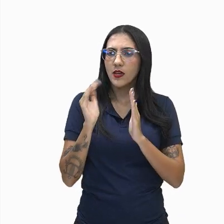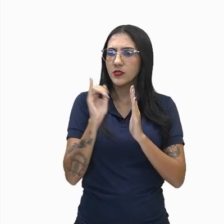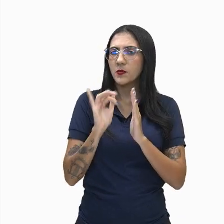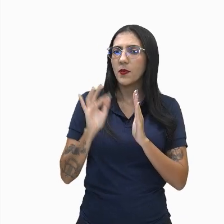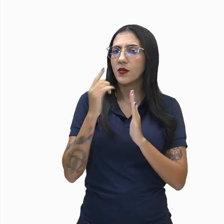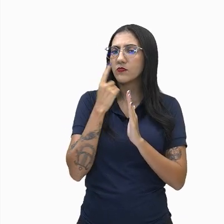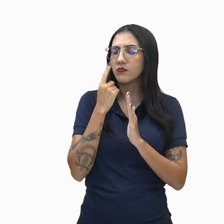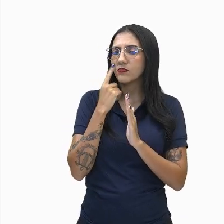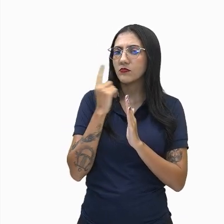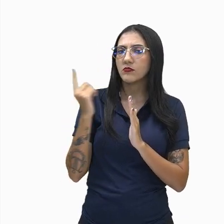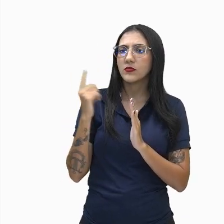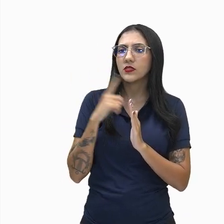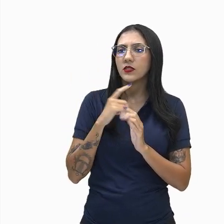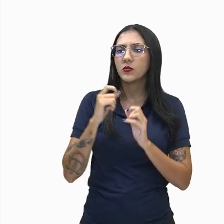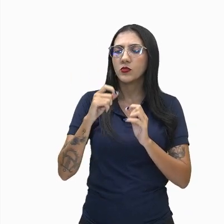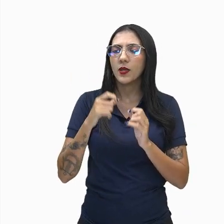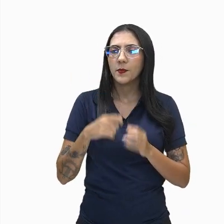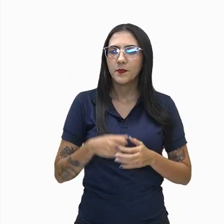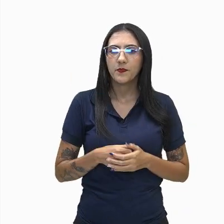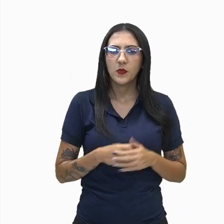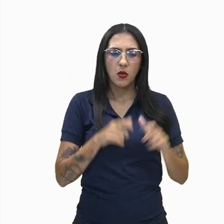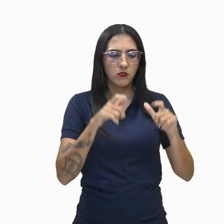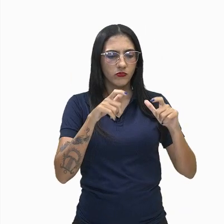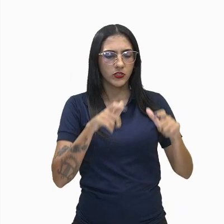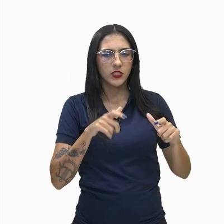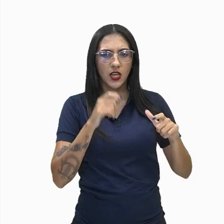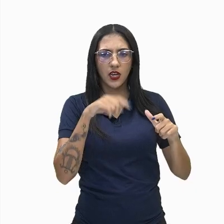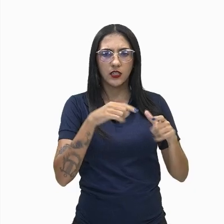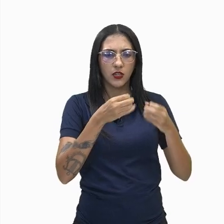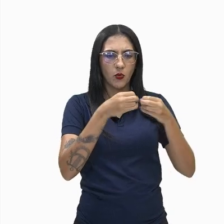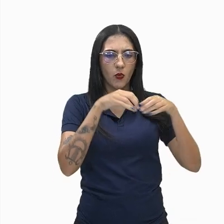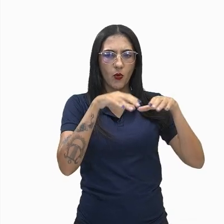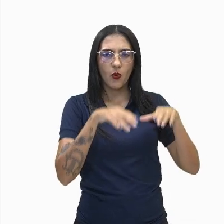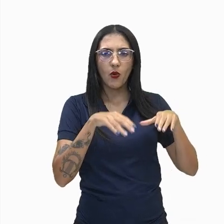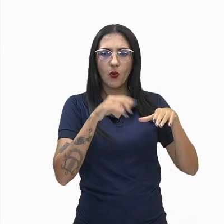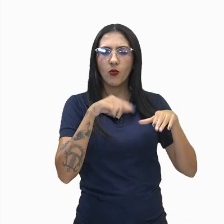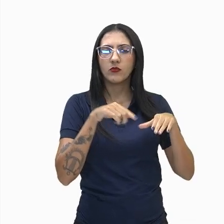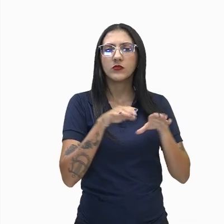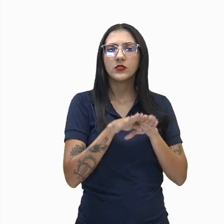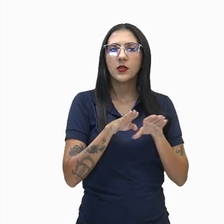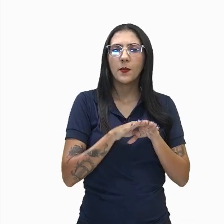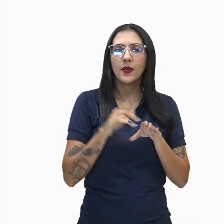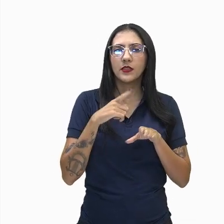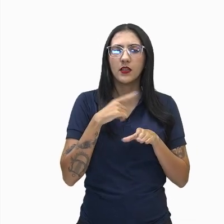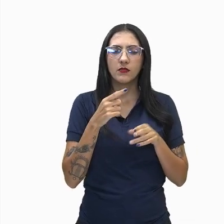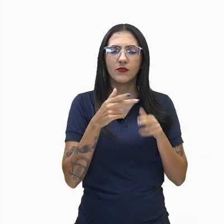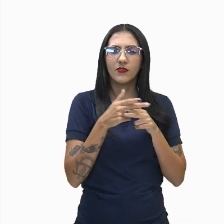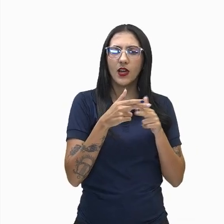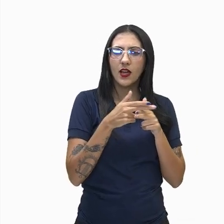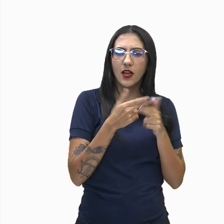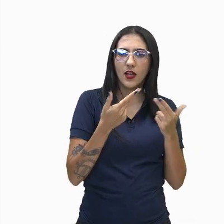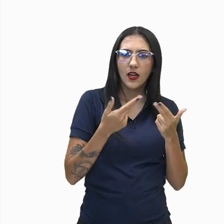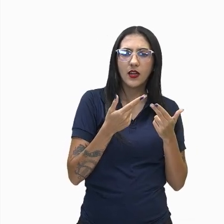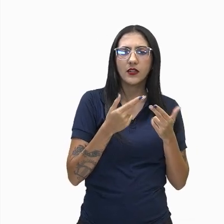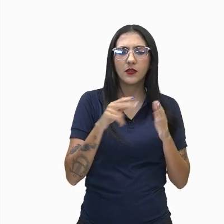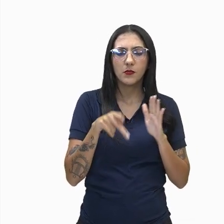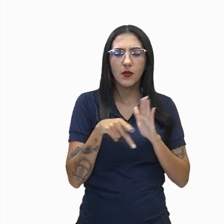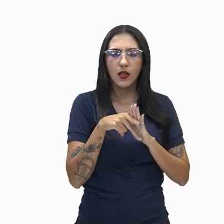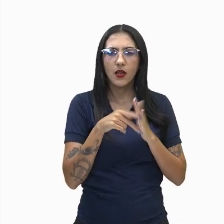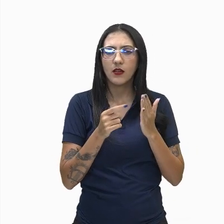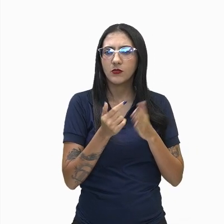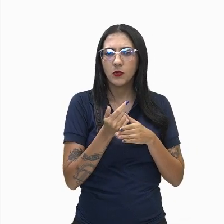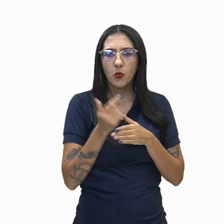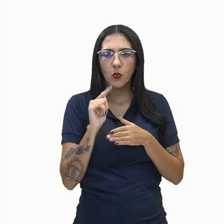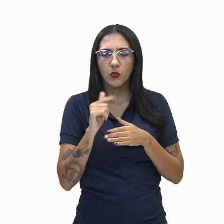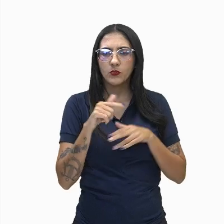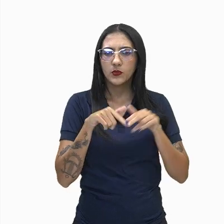tenho, então, uma frigideira com ovos e eu tenho ali uma faca mais uma